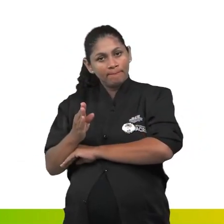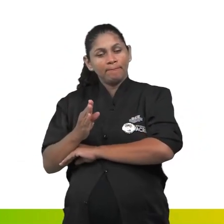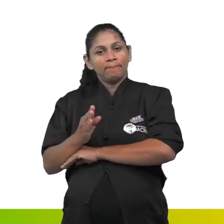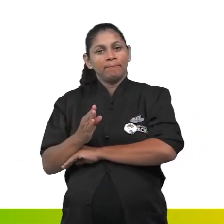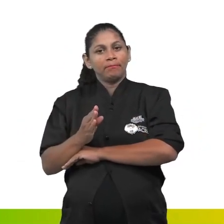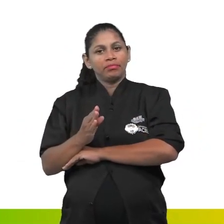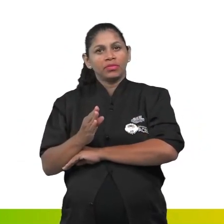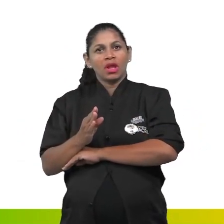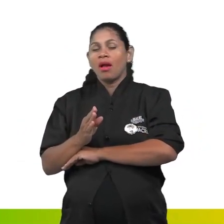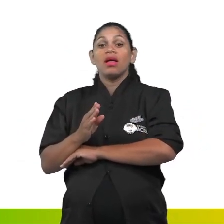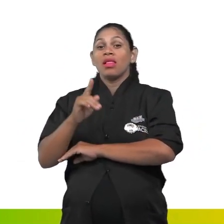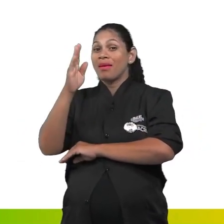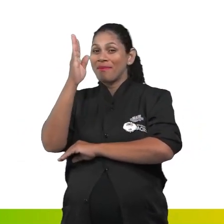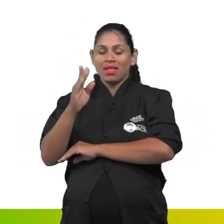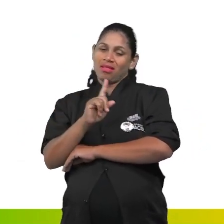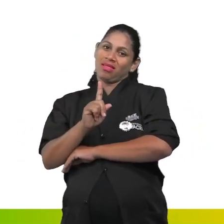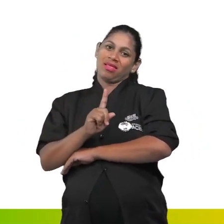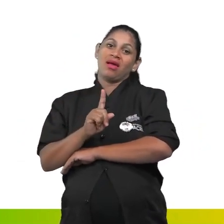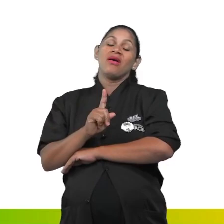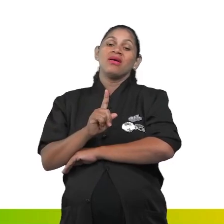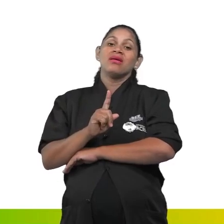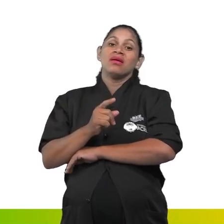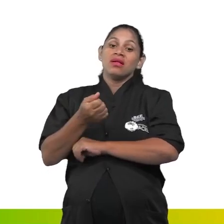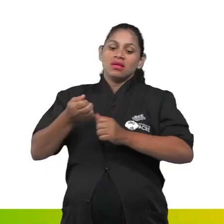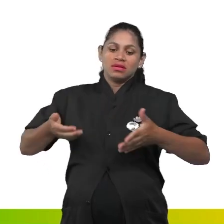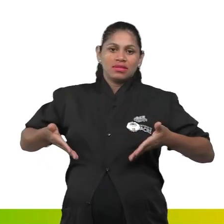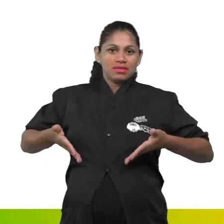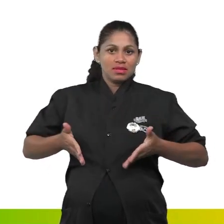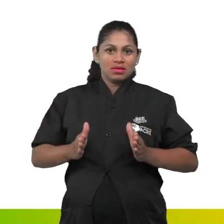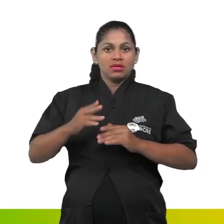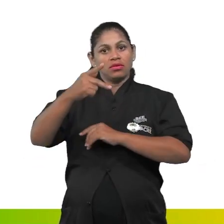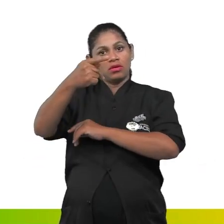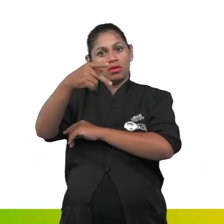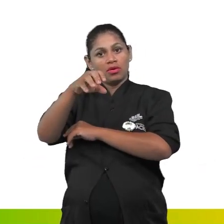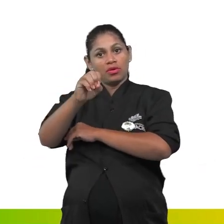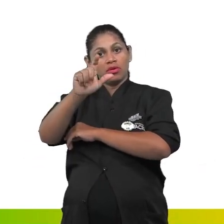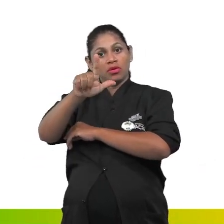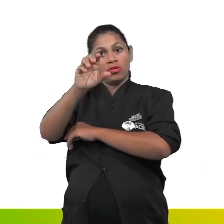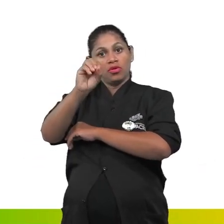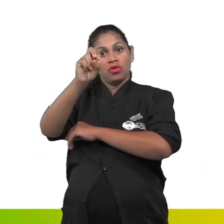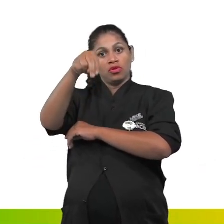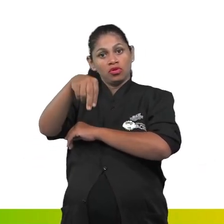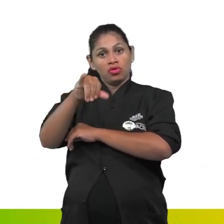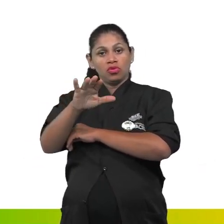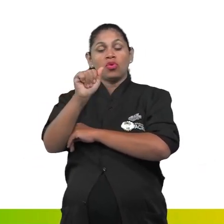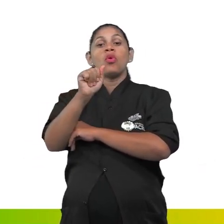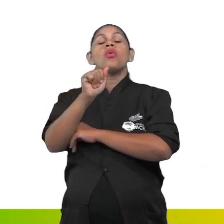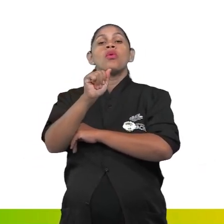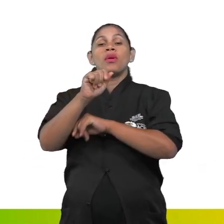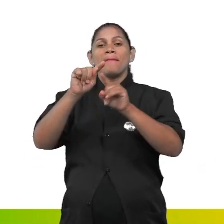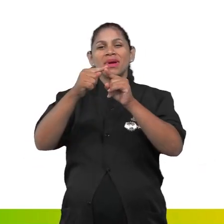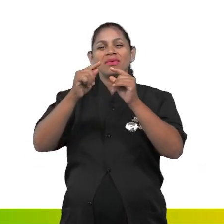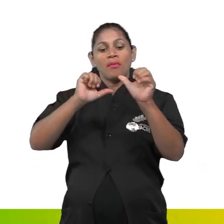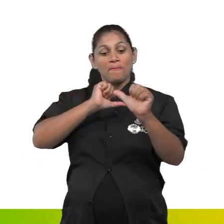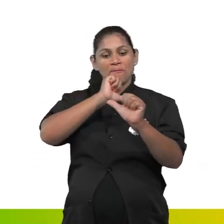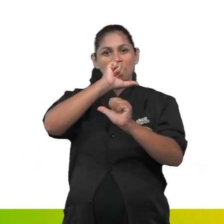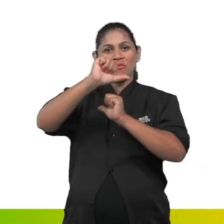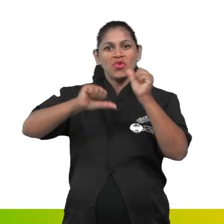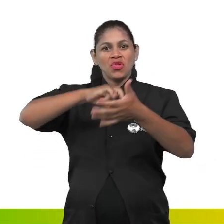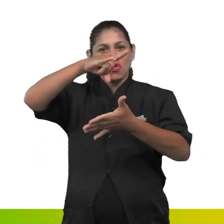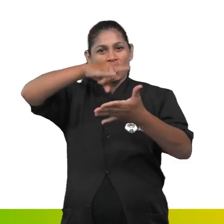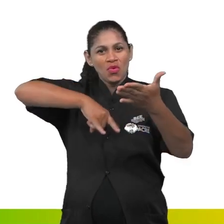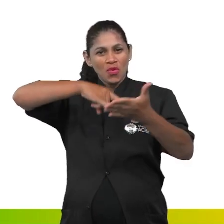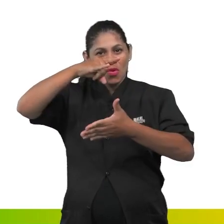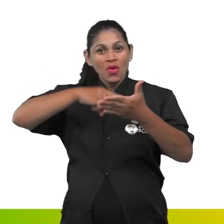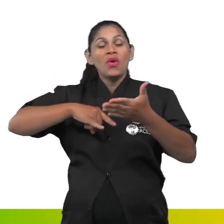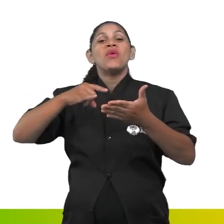não é brasileiro. Ele nasceu na Polônia e foi naturalizado brasileiro. Ele fez várias